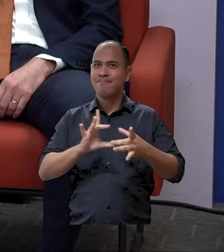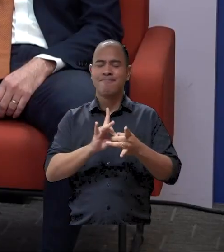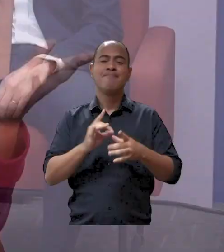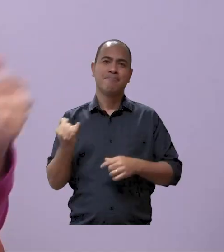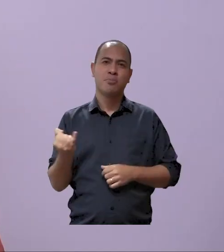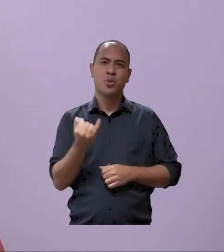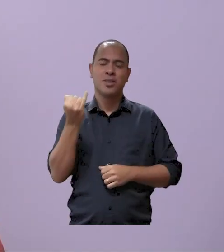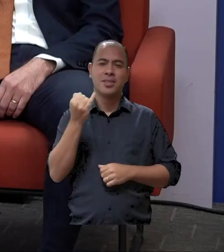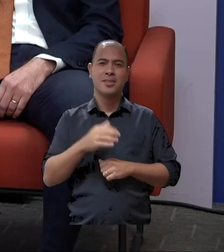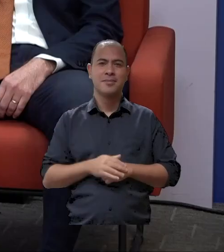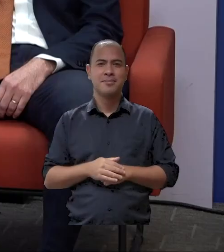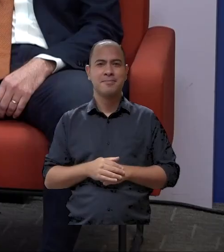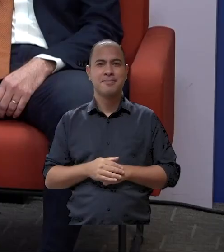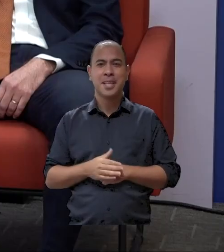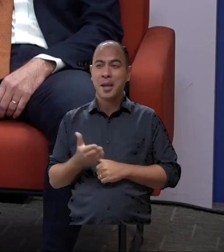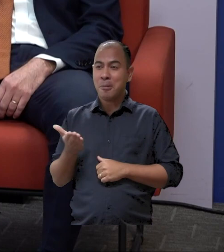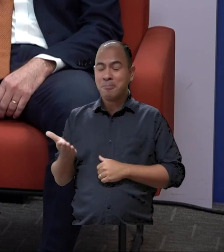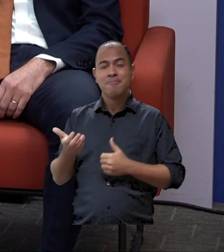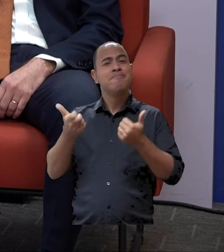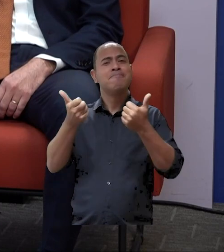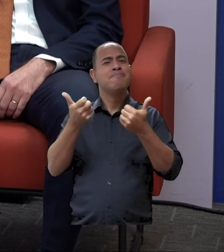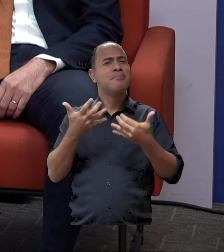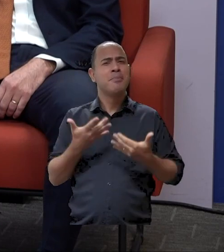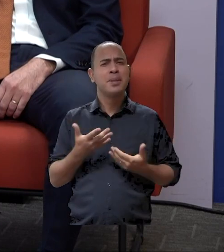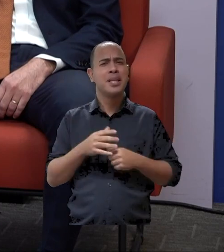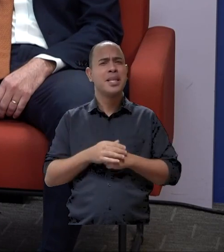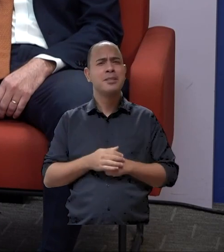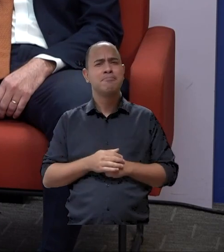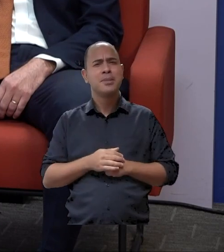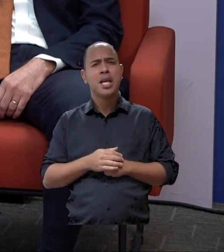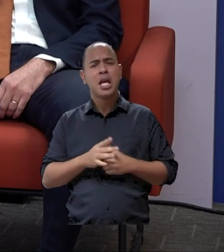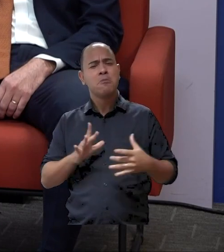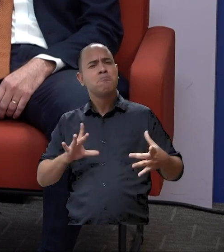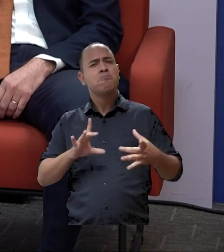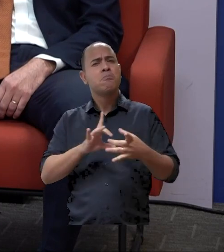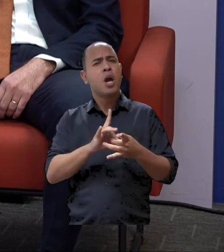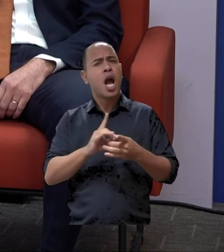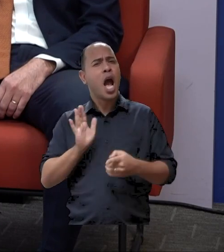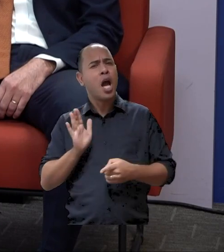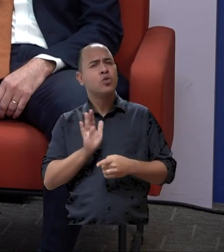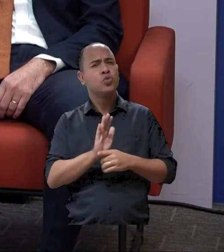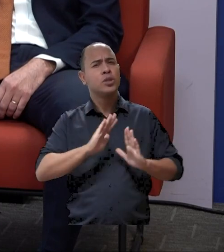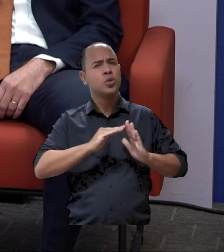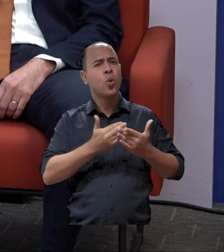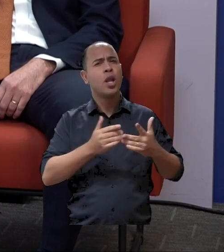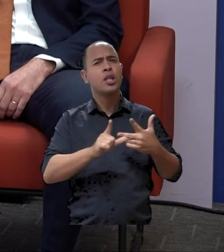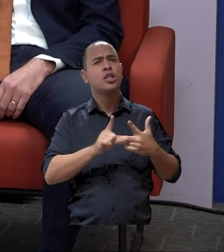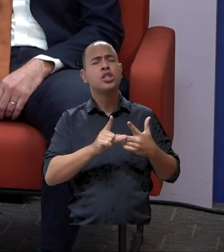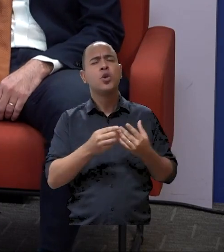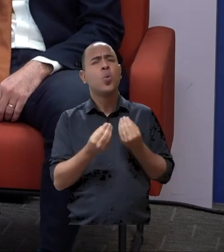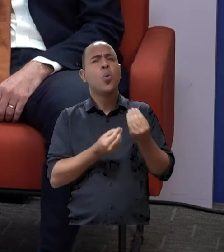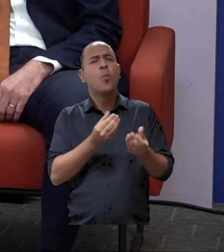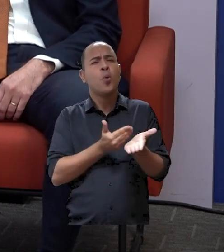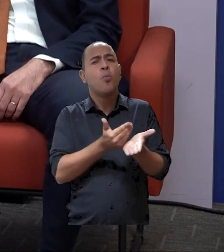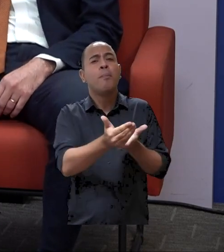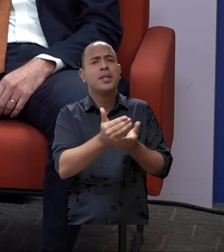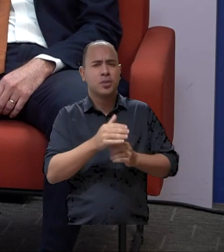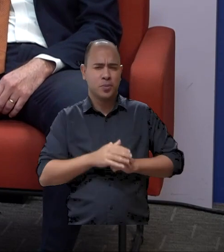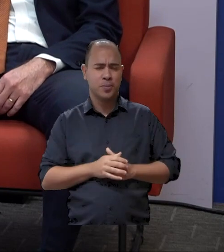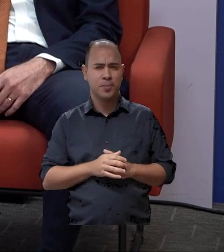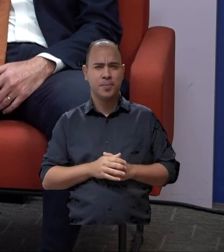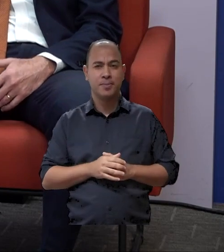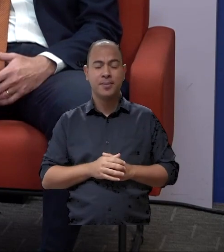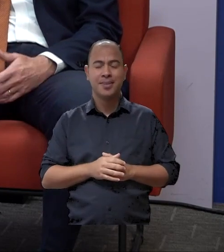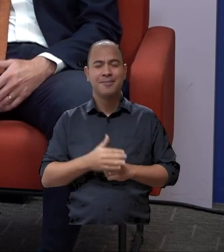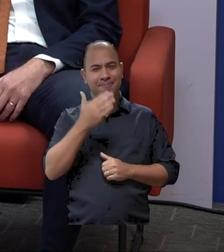trabalho. Procurador, conta pra gente, desde quando ocorre essa colaboração e como ela é feita? Sim, obrigado, Letícia, pela oportunidade